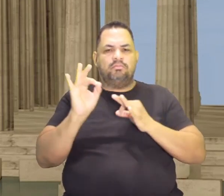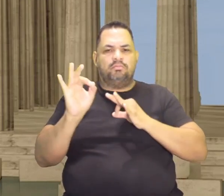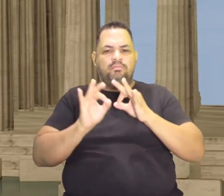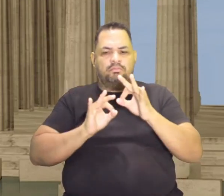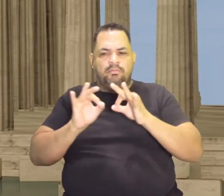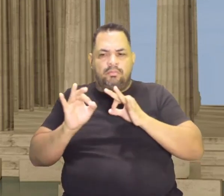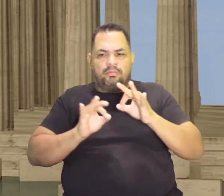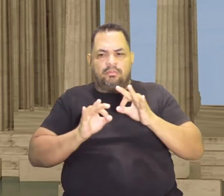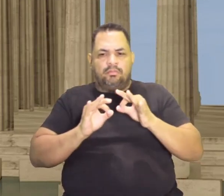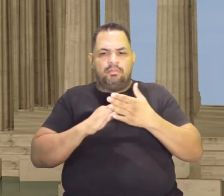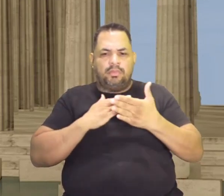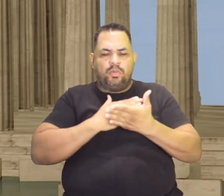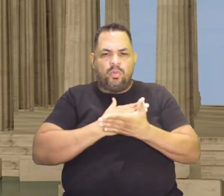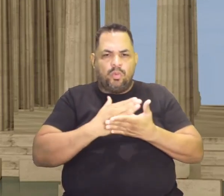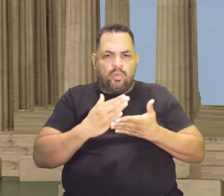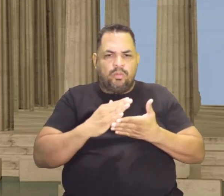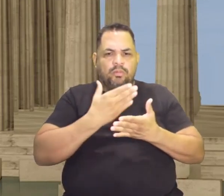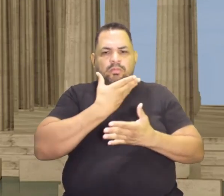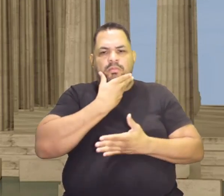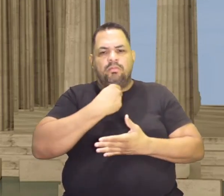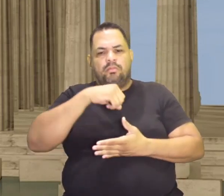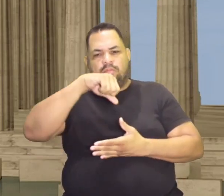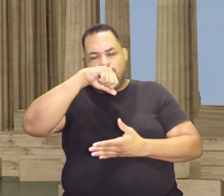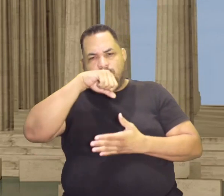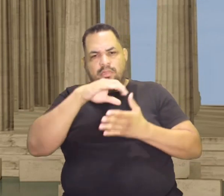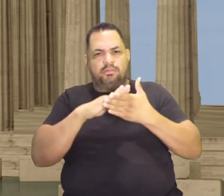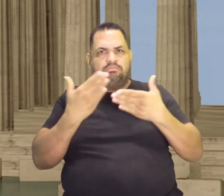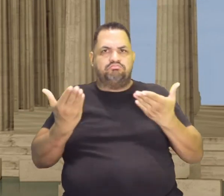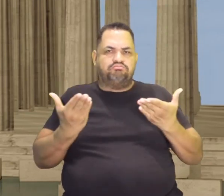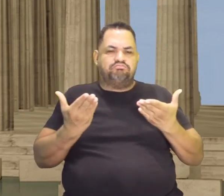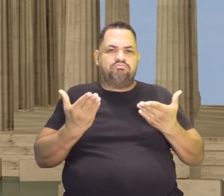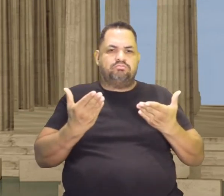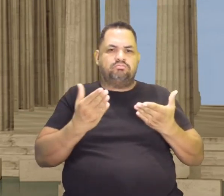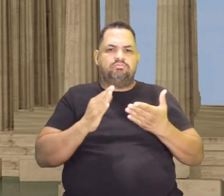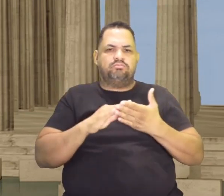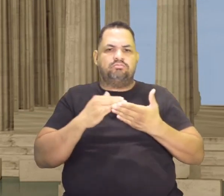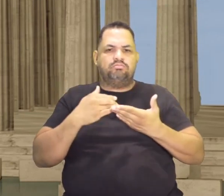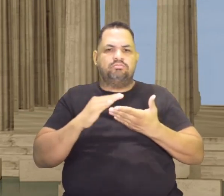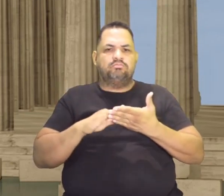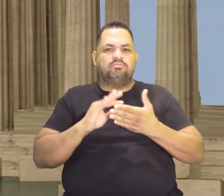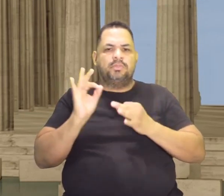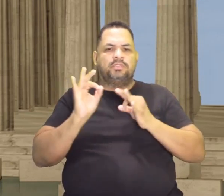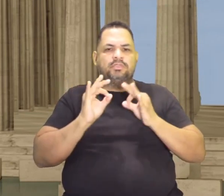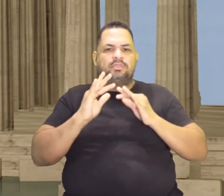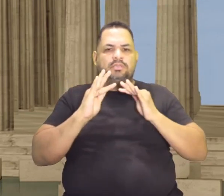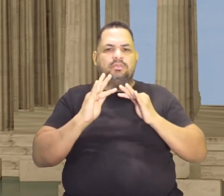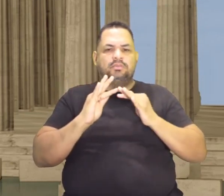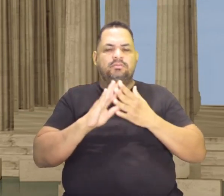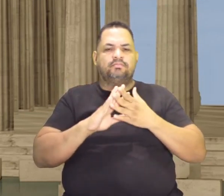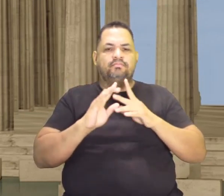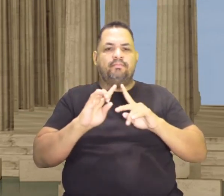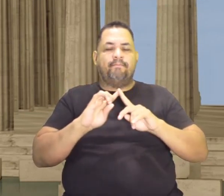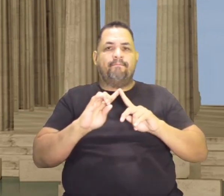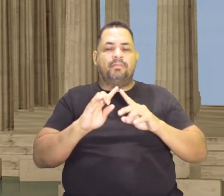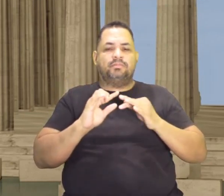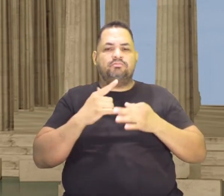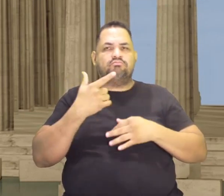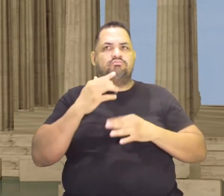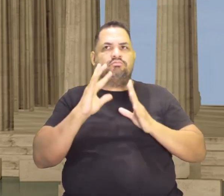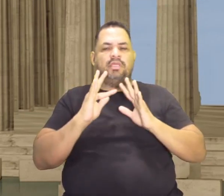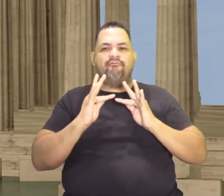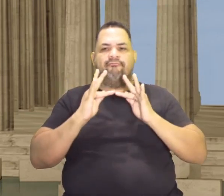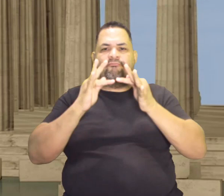carregou desde o início, dos pais dele, etc. Até chegar na perfeição infinita. Para não chegar na